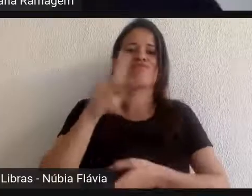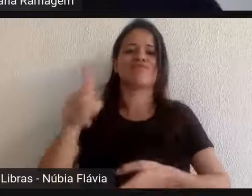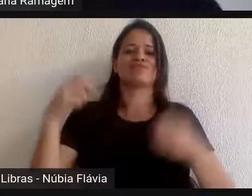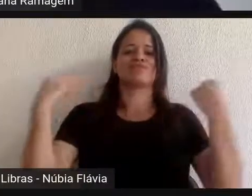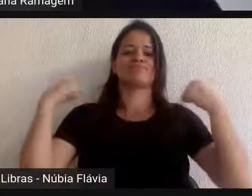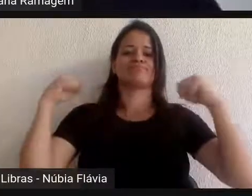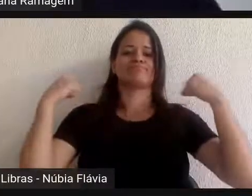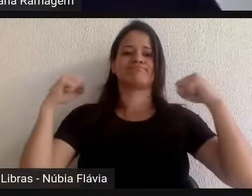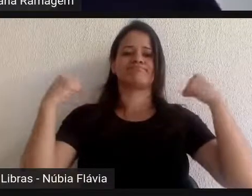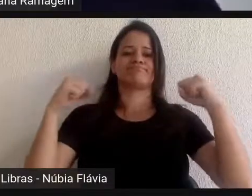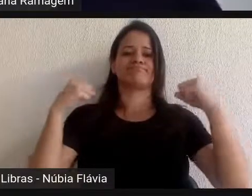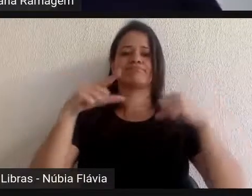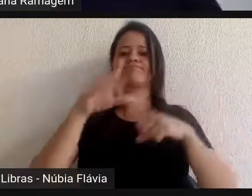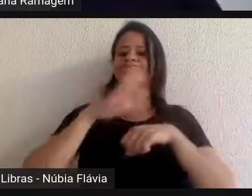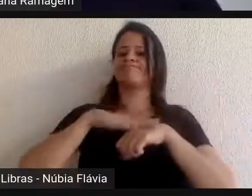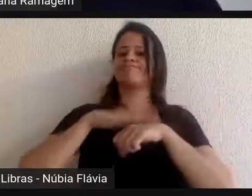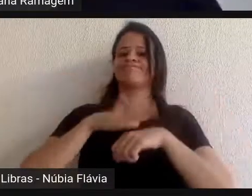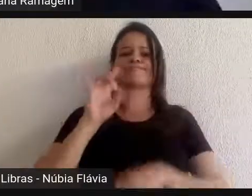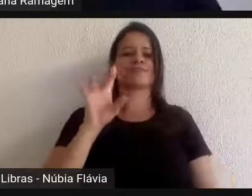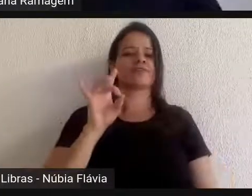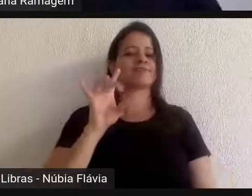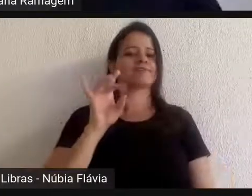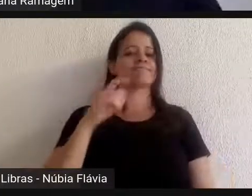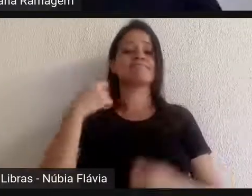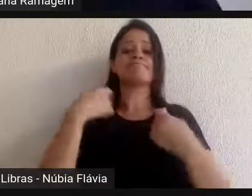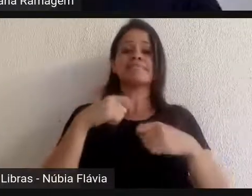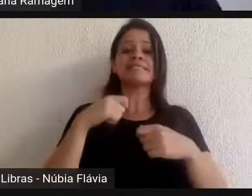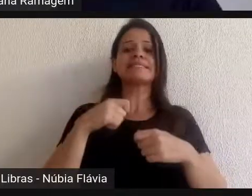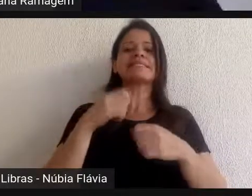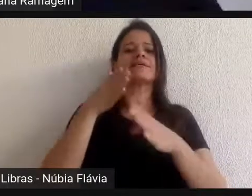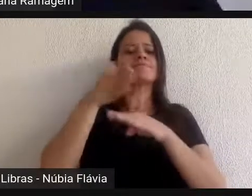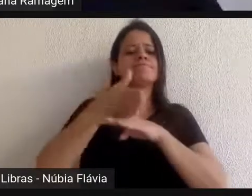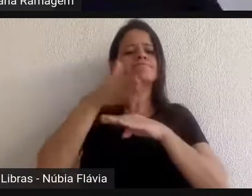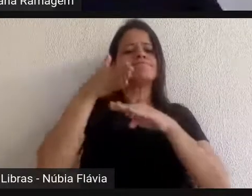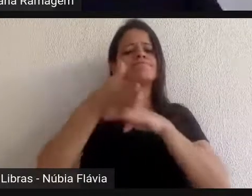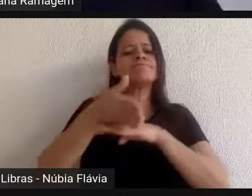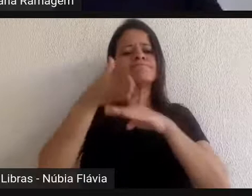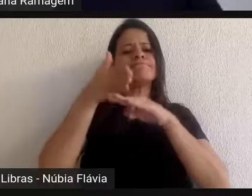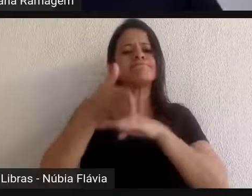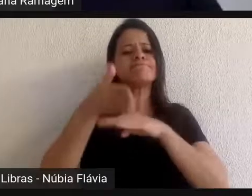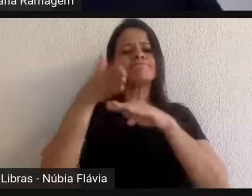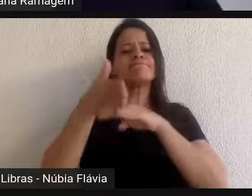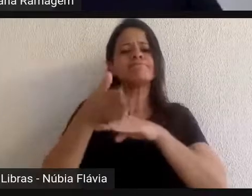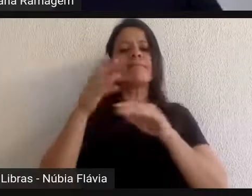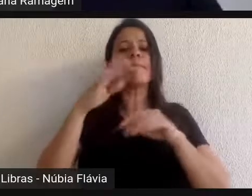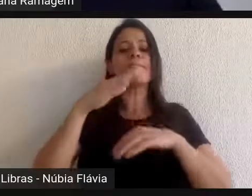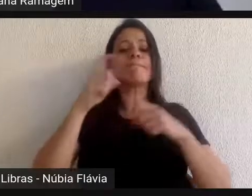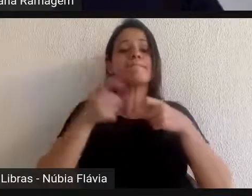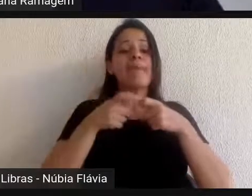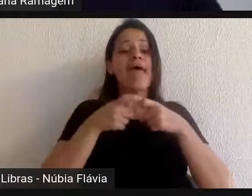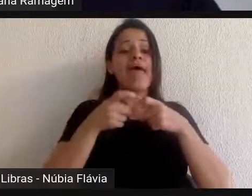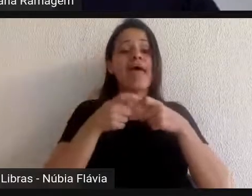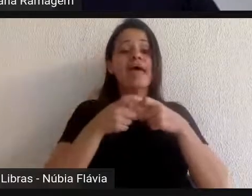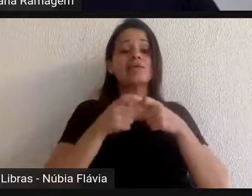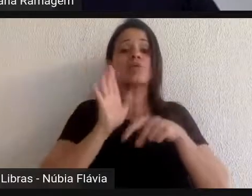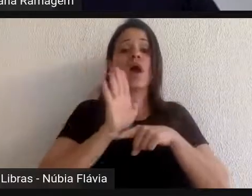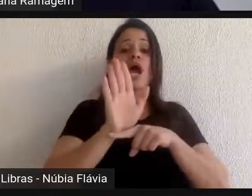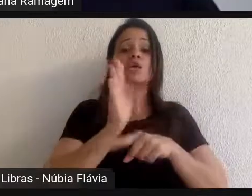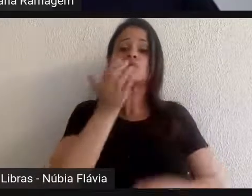com consultas médicas regulares, saber se a atividade está te sendo benéfica